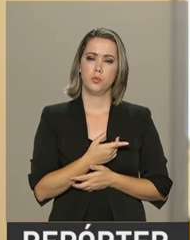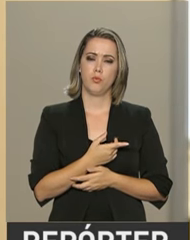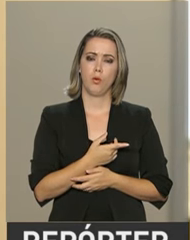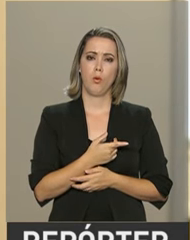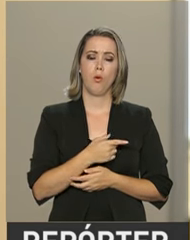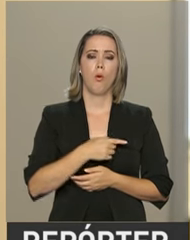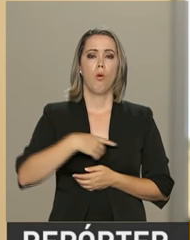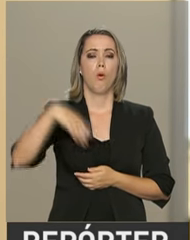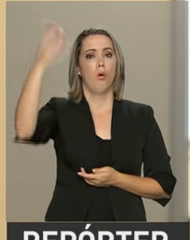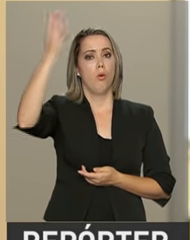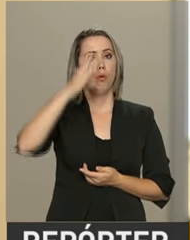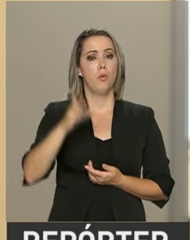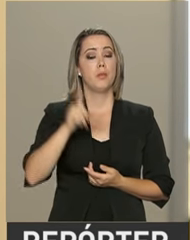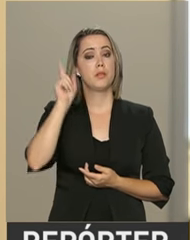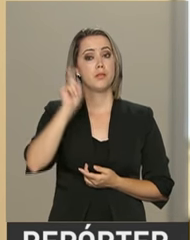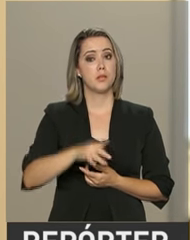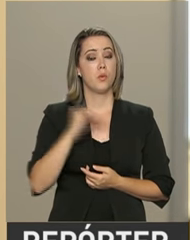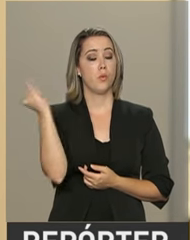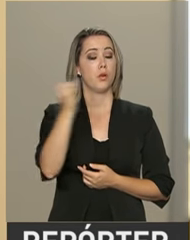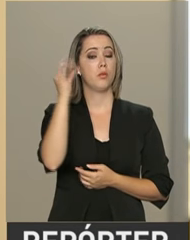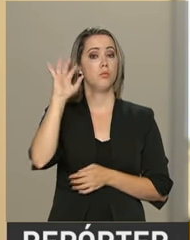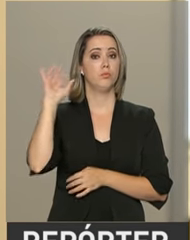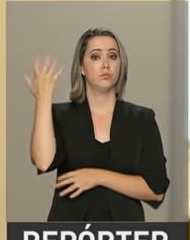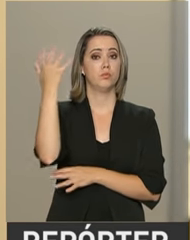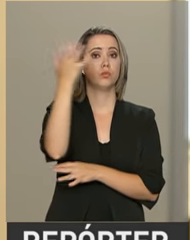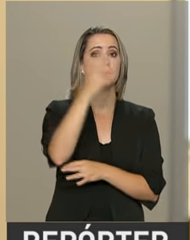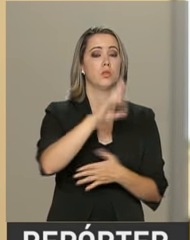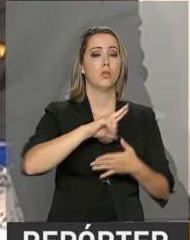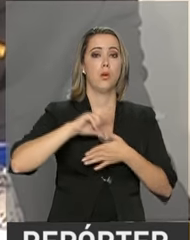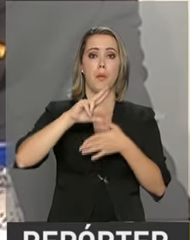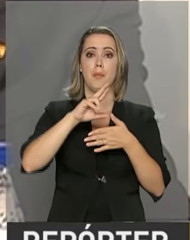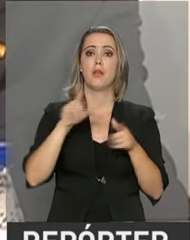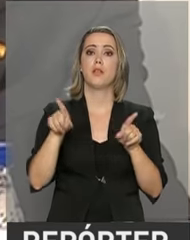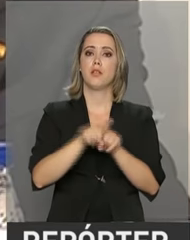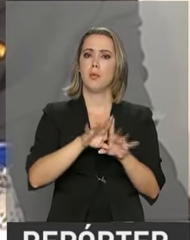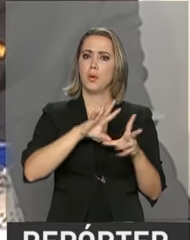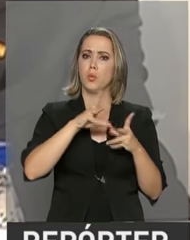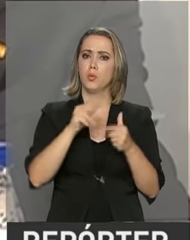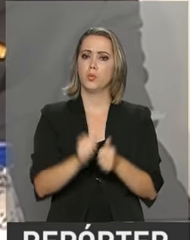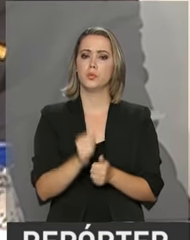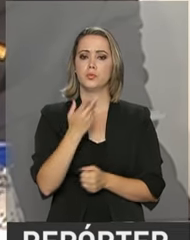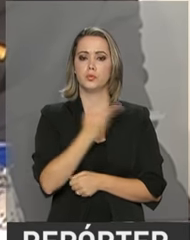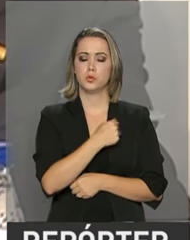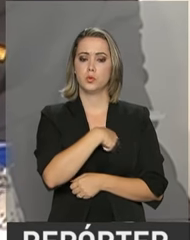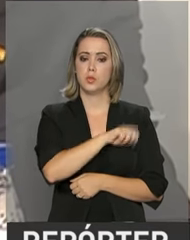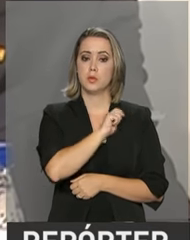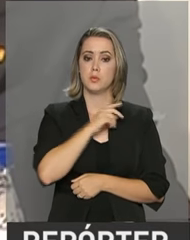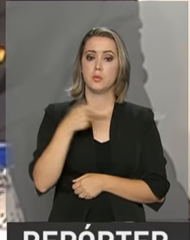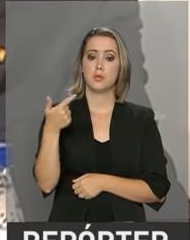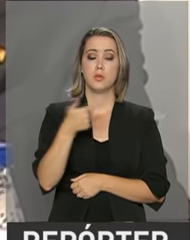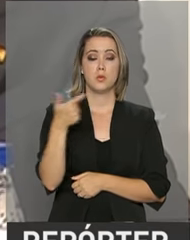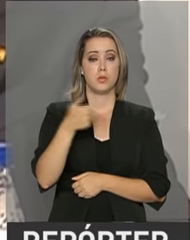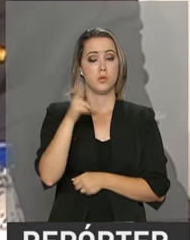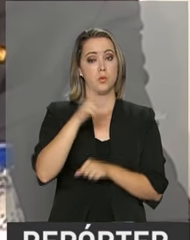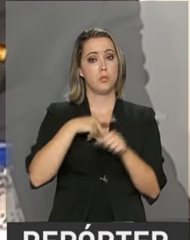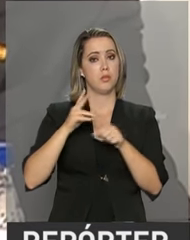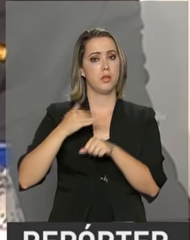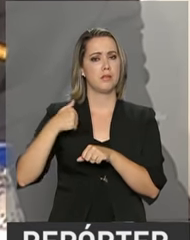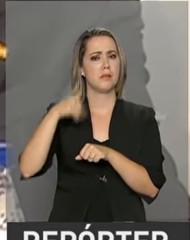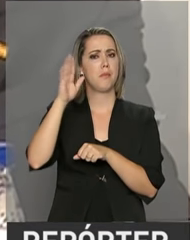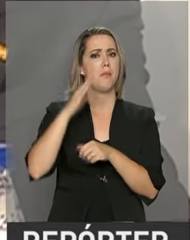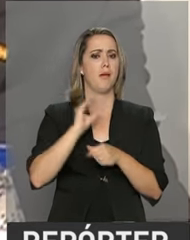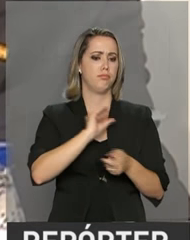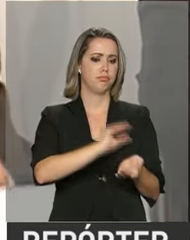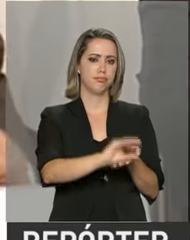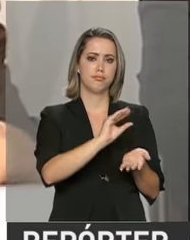o tema ambiental nacionalmente latin américa semiannual mundo a espanha é o segundo país com mais investimentos no brasil as empresas